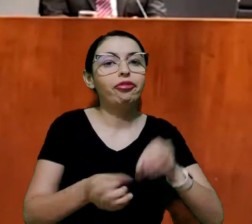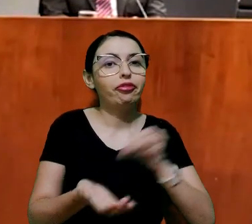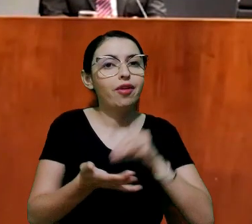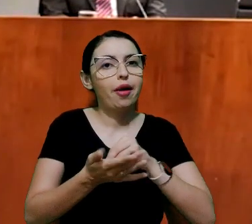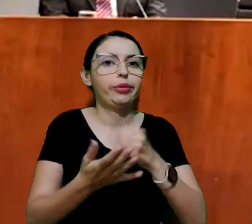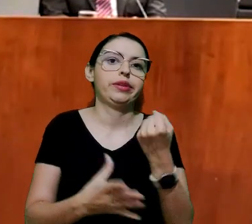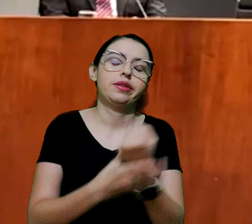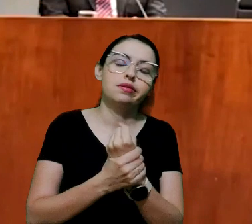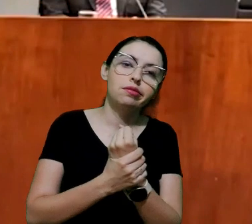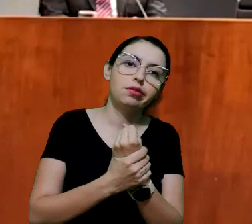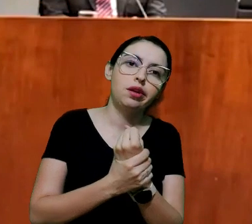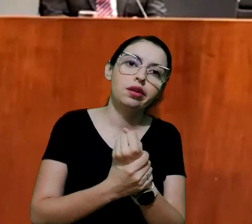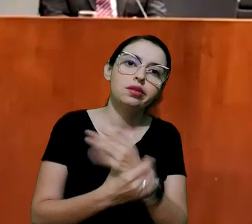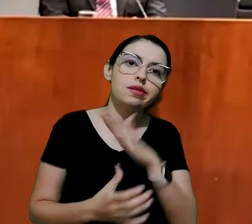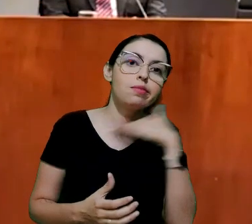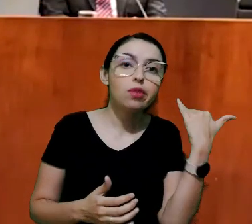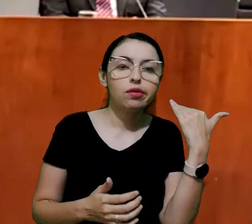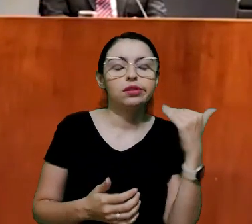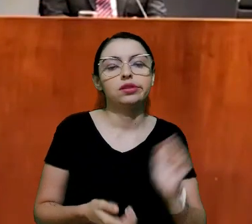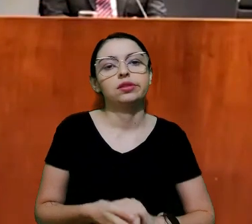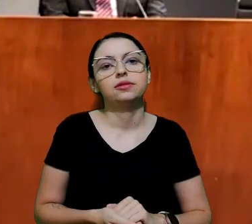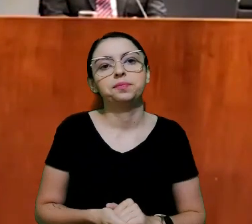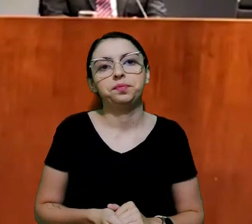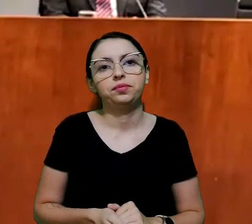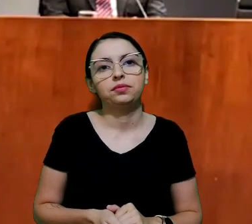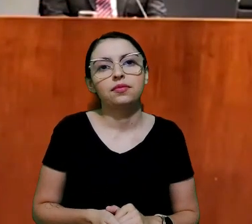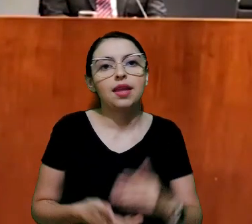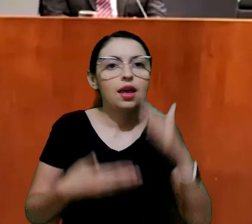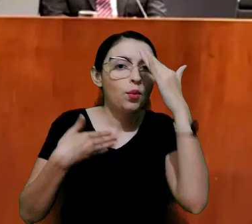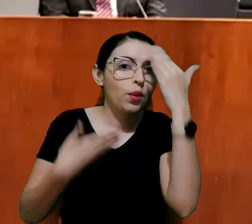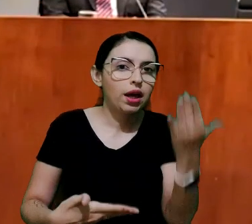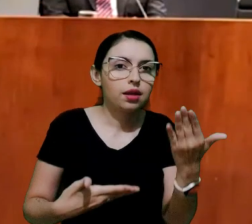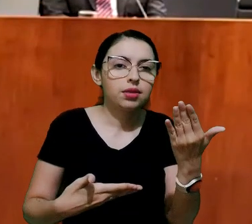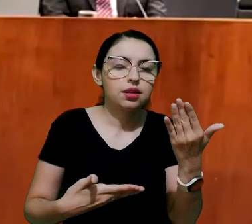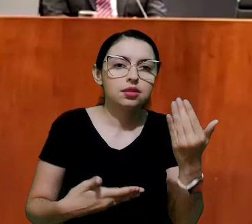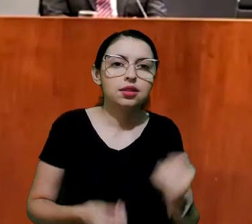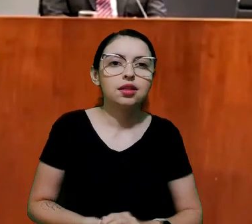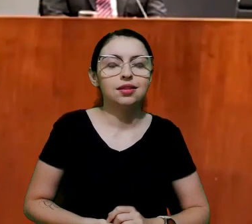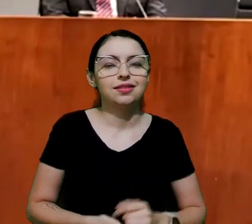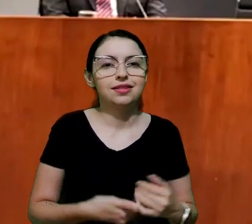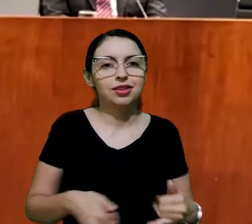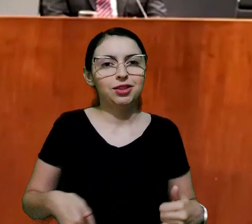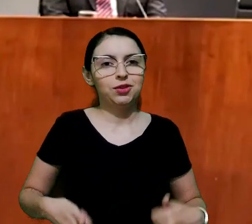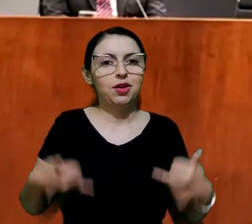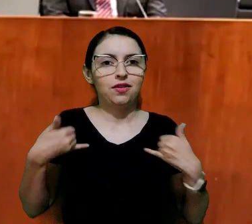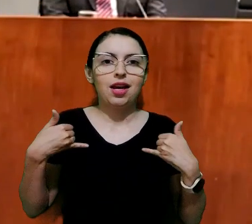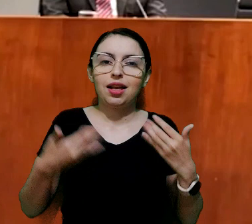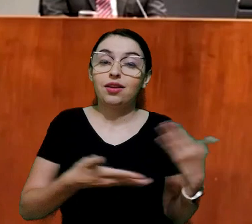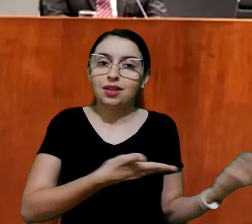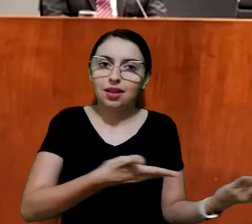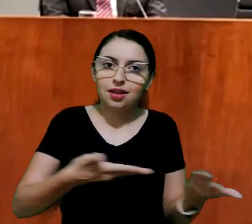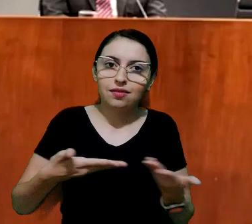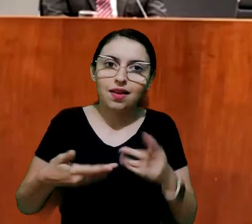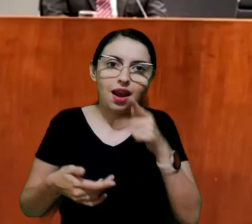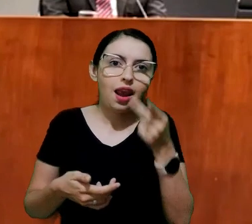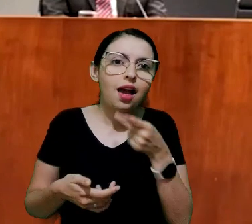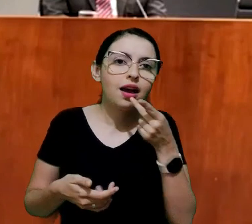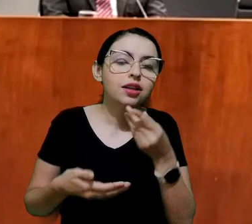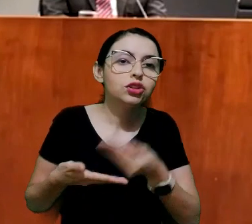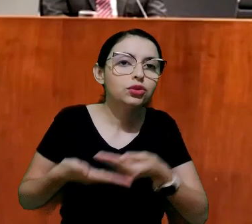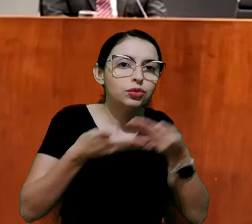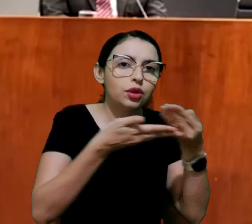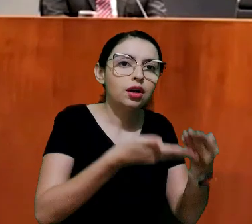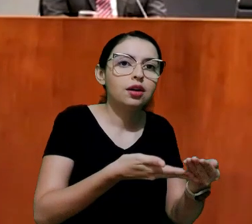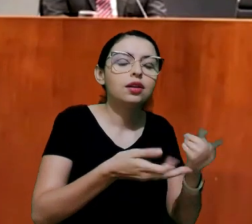sucessão causa-mortes. E dessa maneira, eu agradeço a honraria de ter podido lhes falar e devolvo a palavra ao